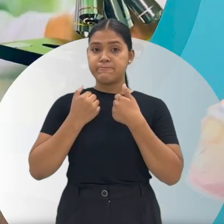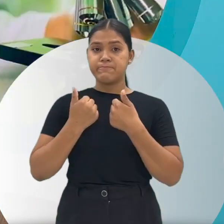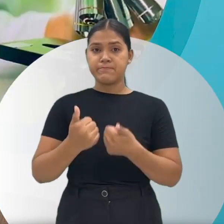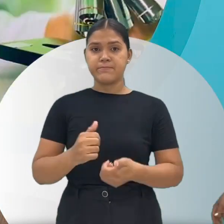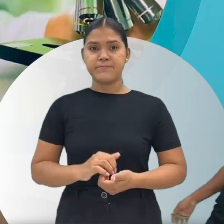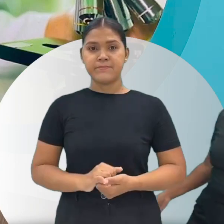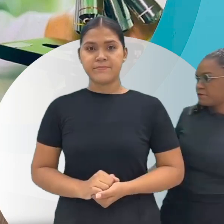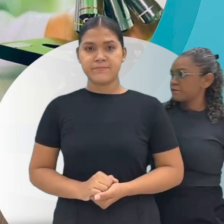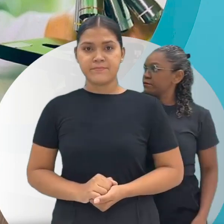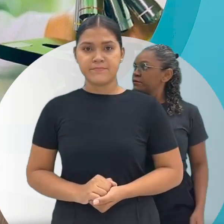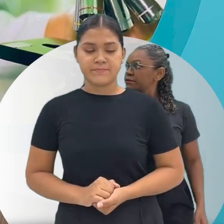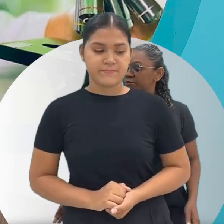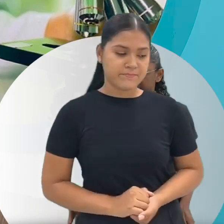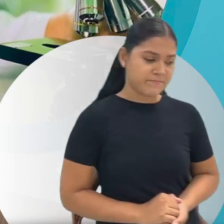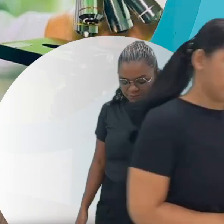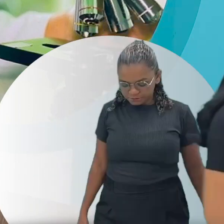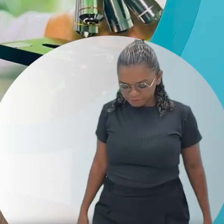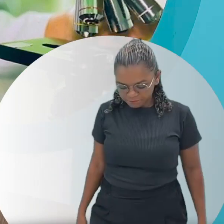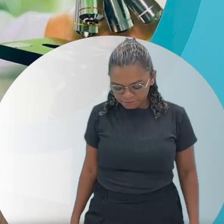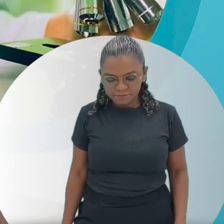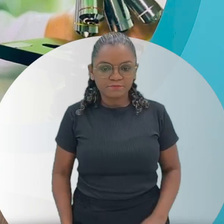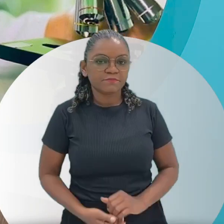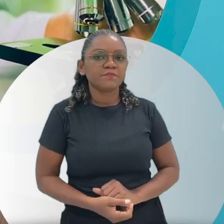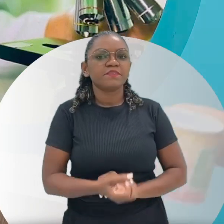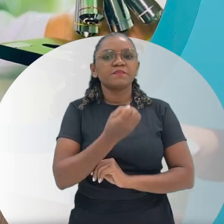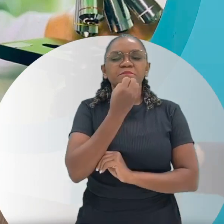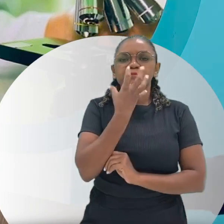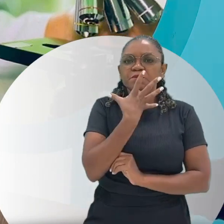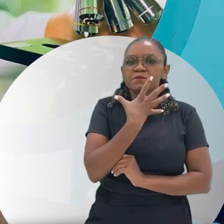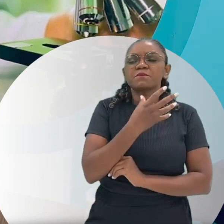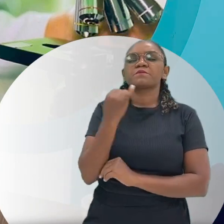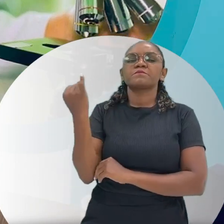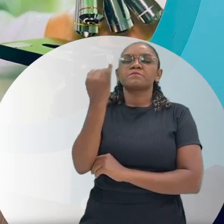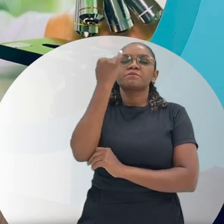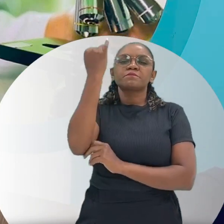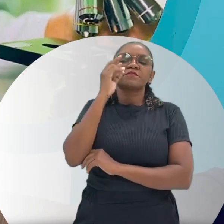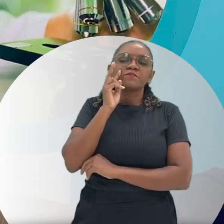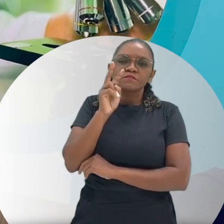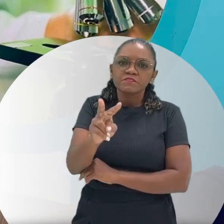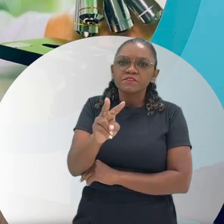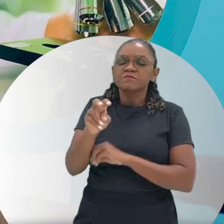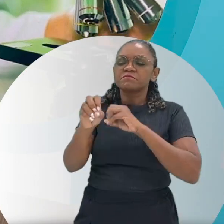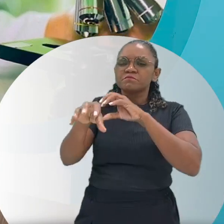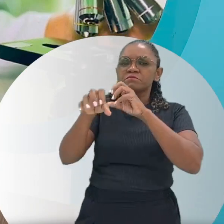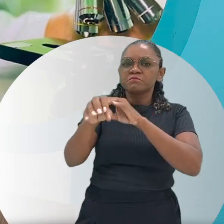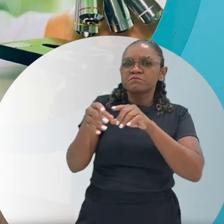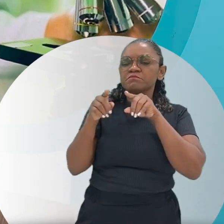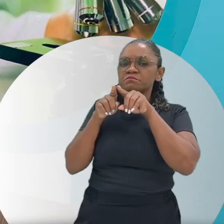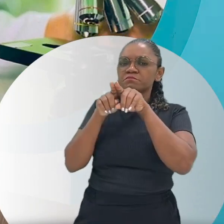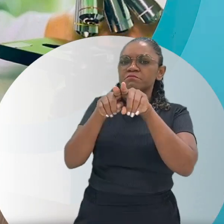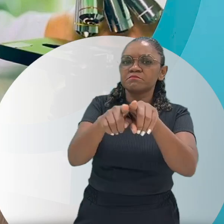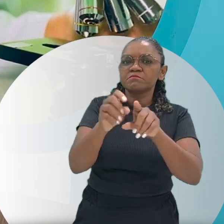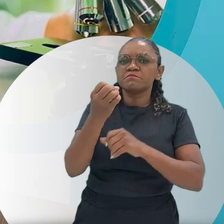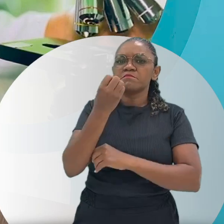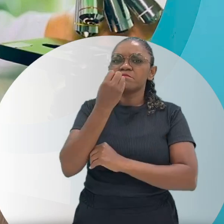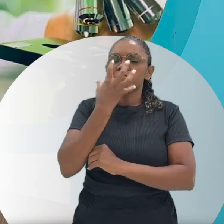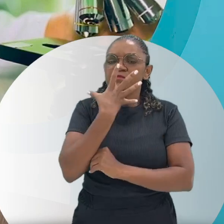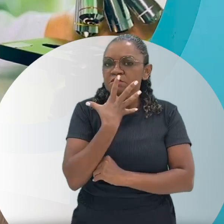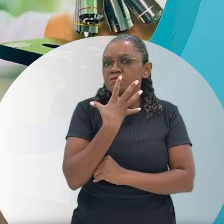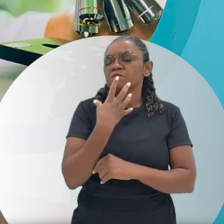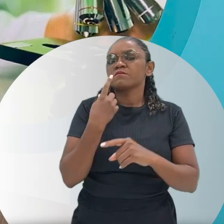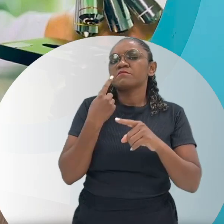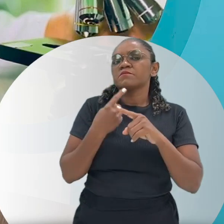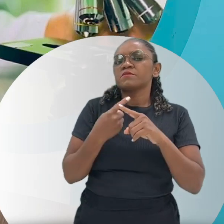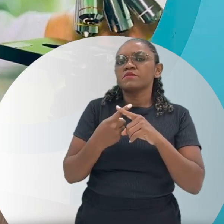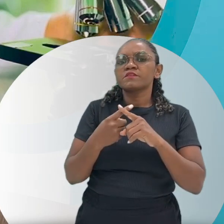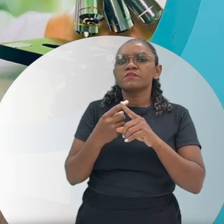É muito importante a gente olhar essa educação integral, integradora, omnilateral, né? omnilateral, né, que